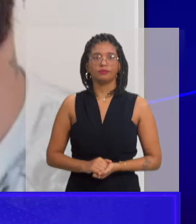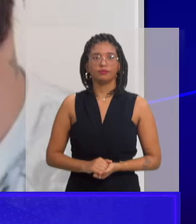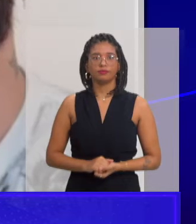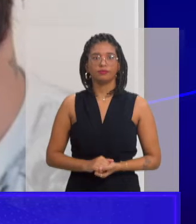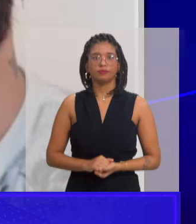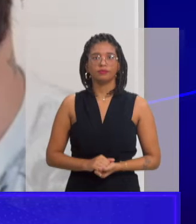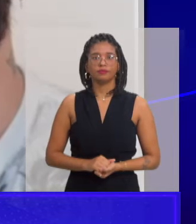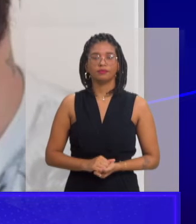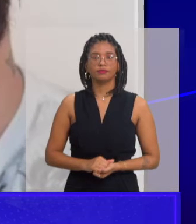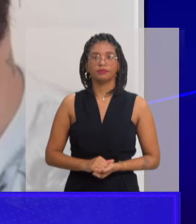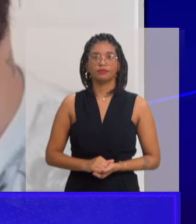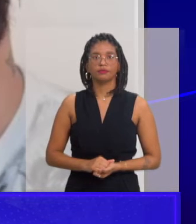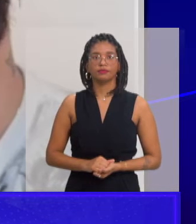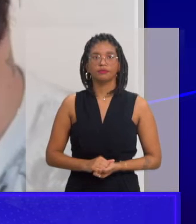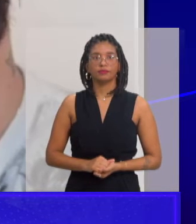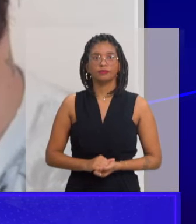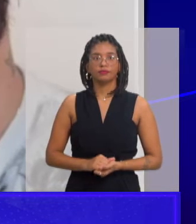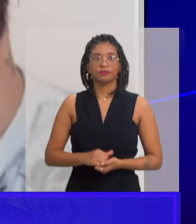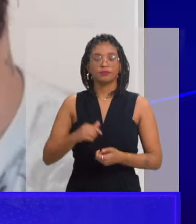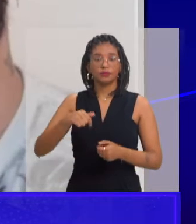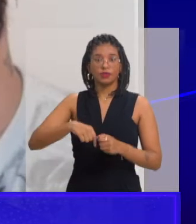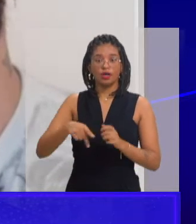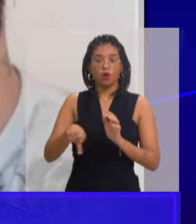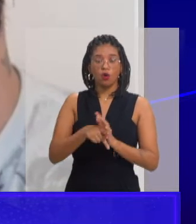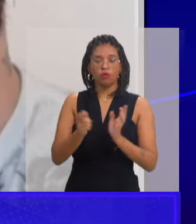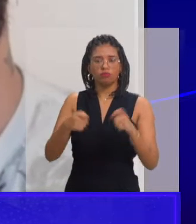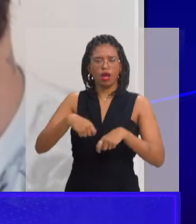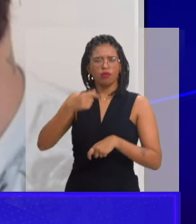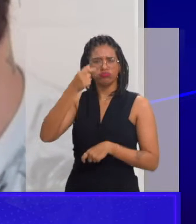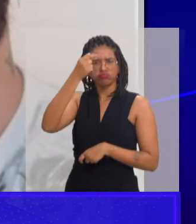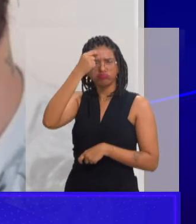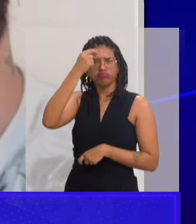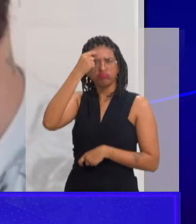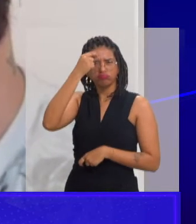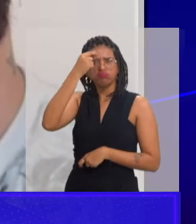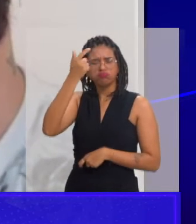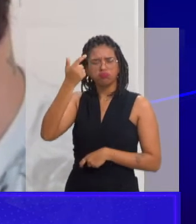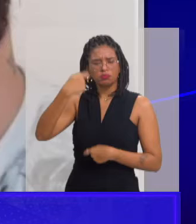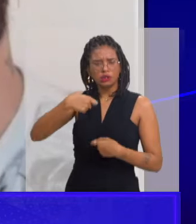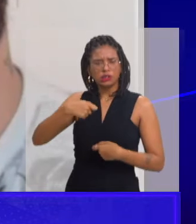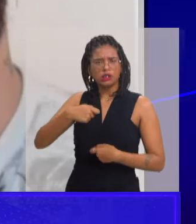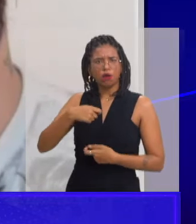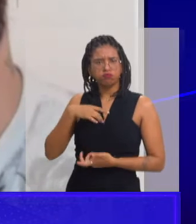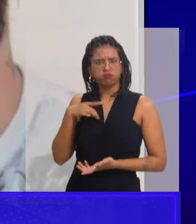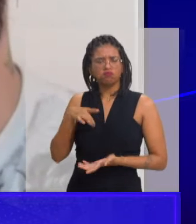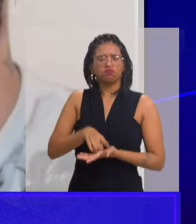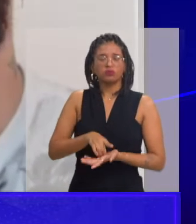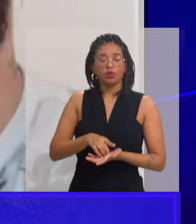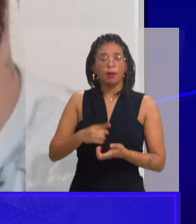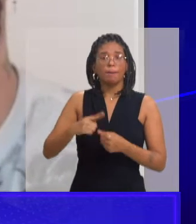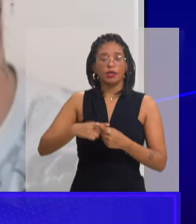agora? Esses movimentos, de que formas eles fazem parte da sua vida?